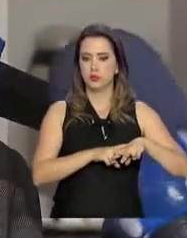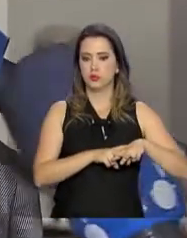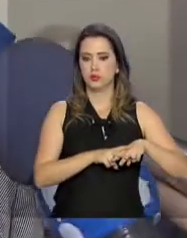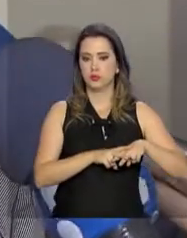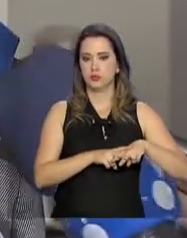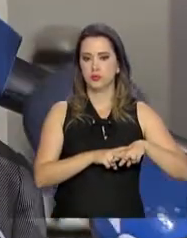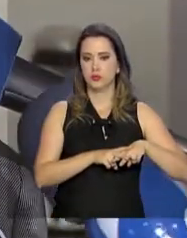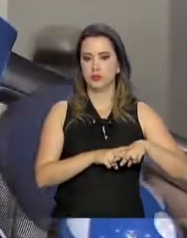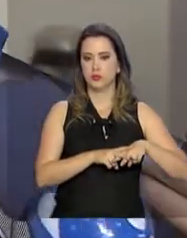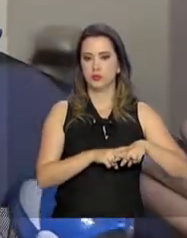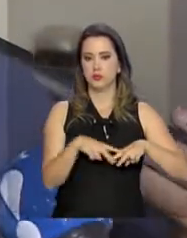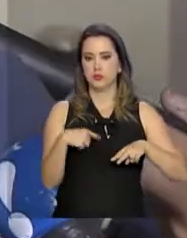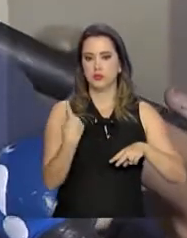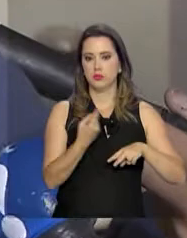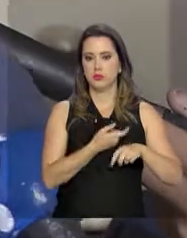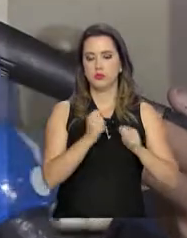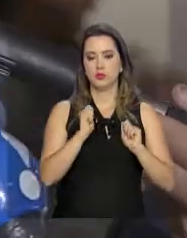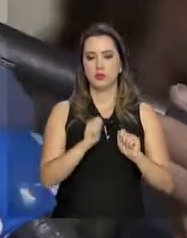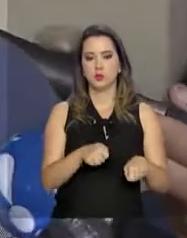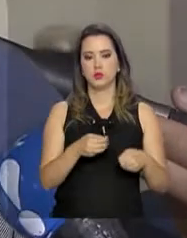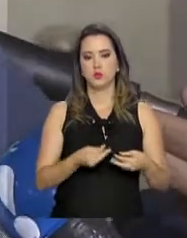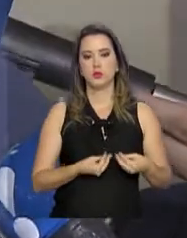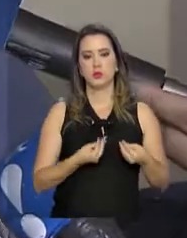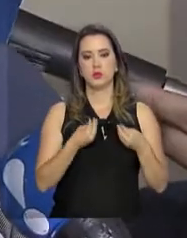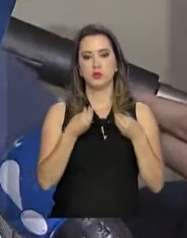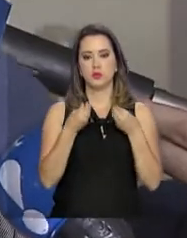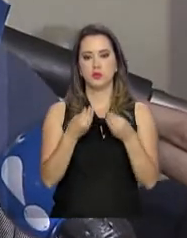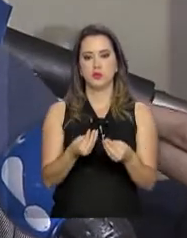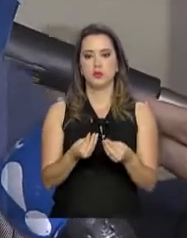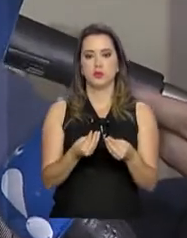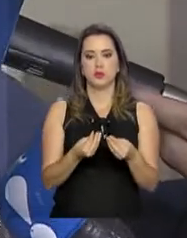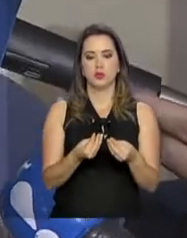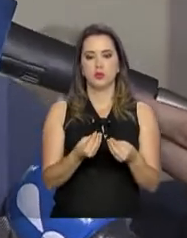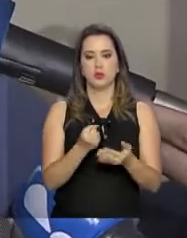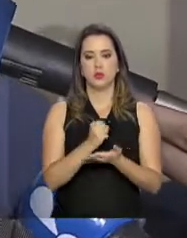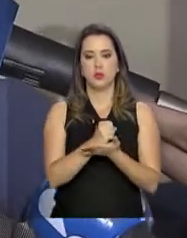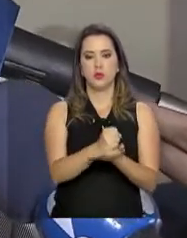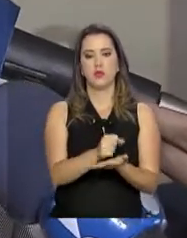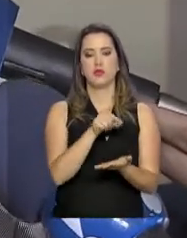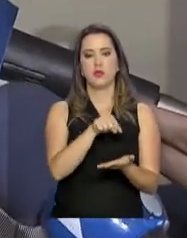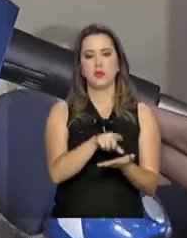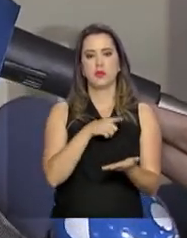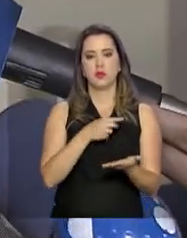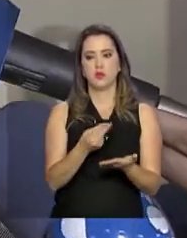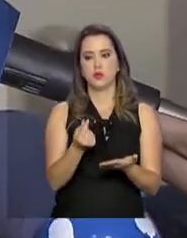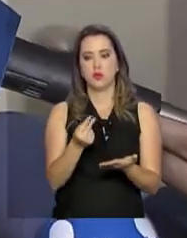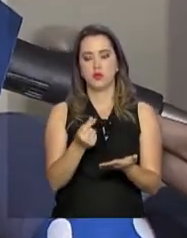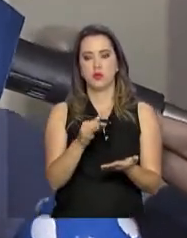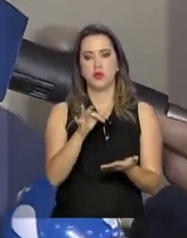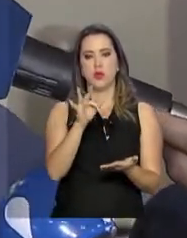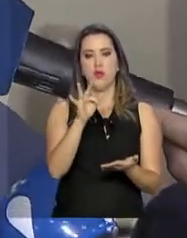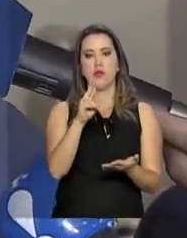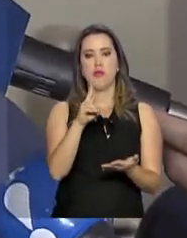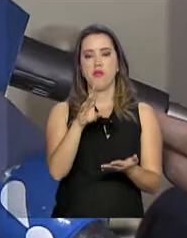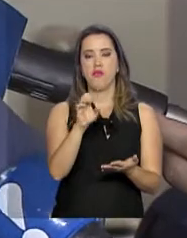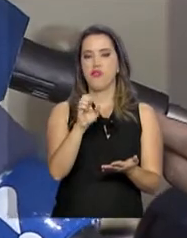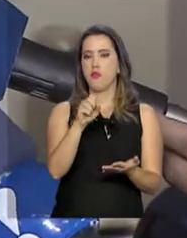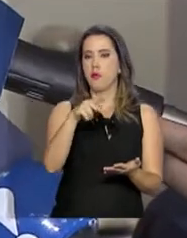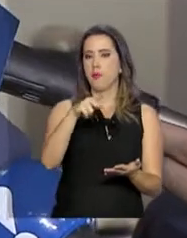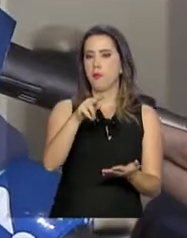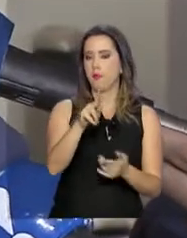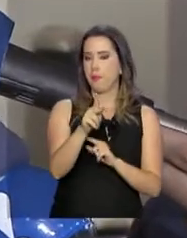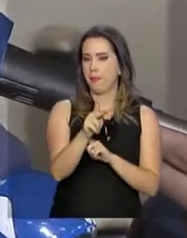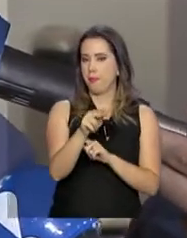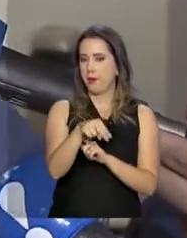nós podemos dar é a contrapartida ou seja assegurar isso com recursos do funpen ou seja dá